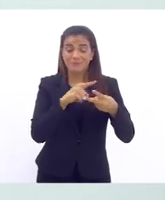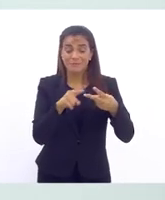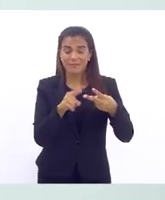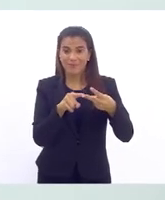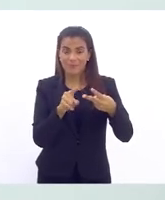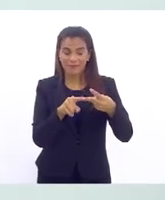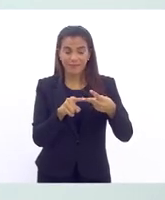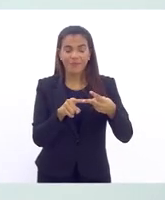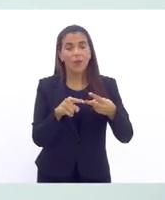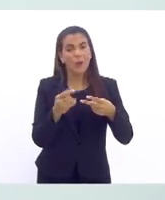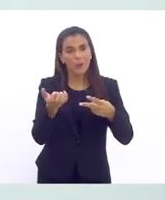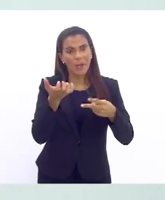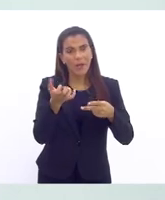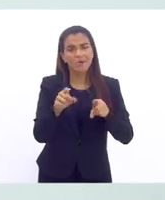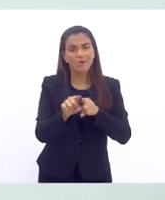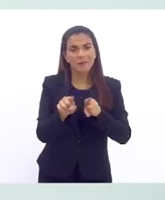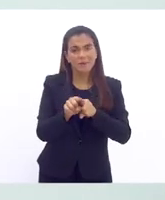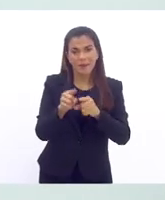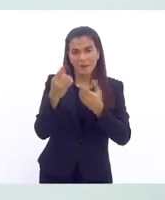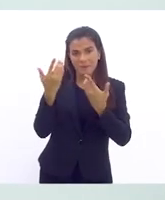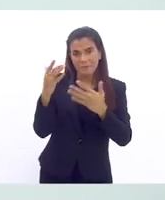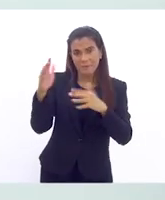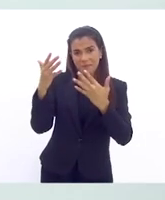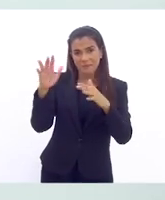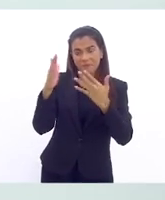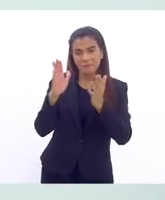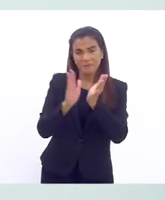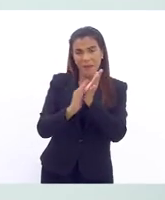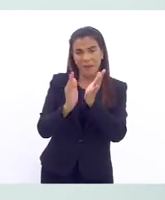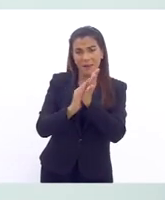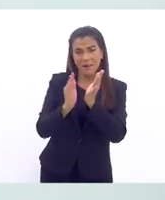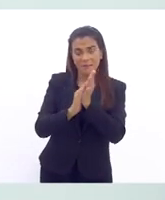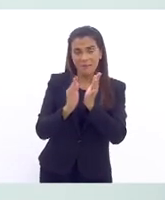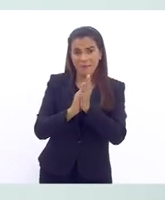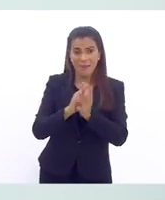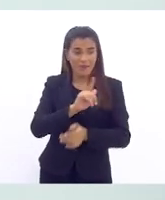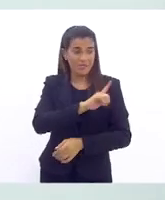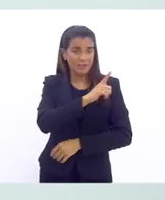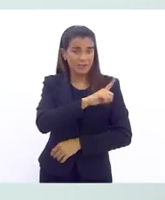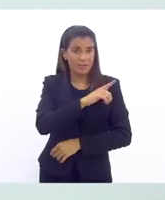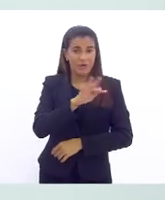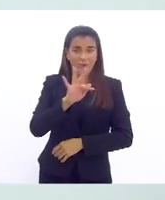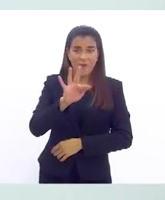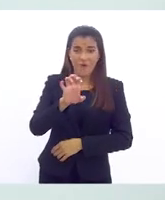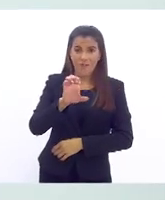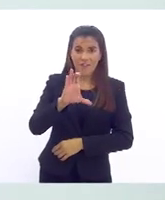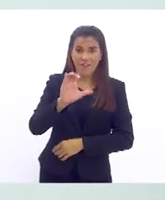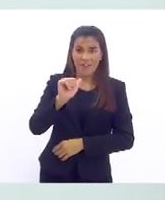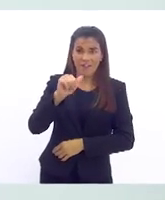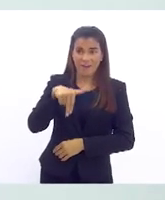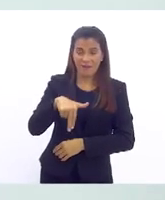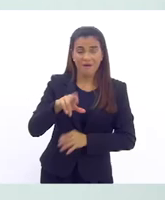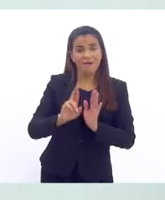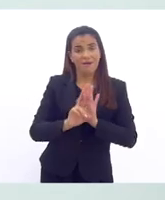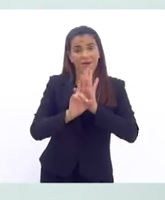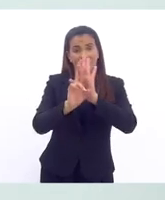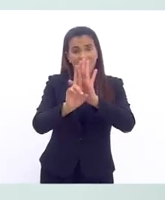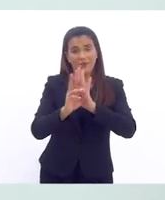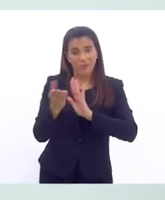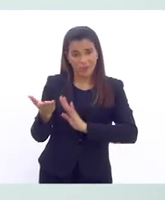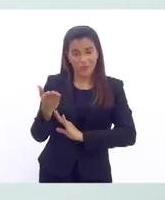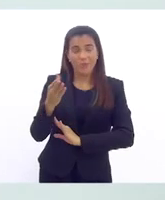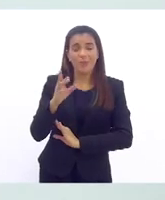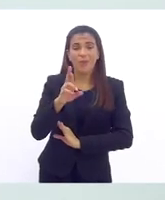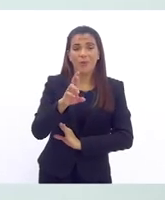Gostaria de parabenizar a gestão do Recanto atual na presença do Zé Ricardo do Fio né